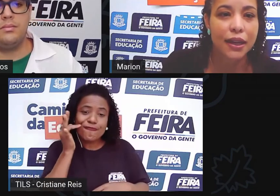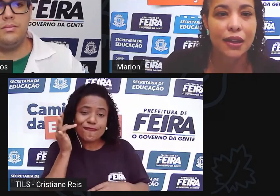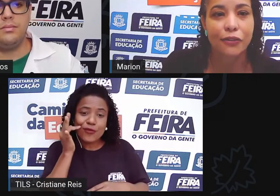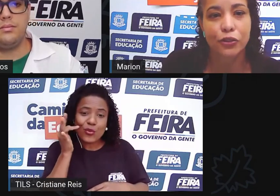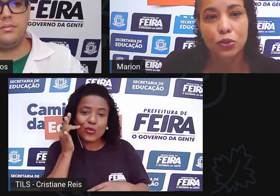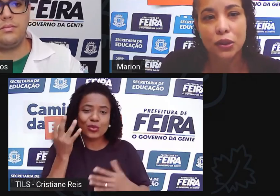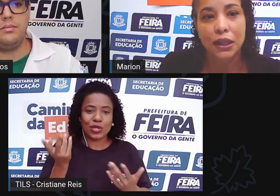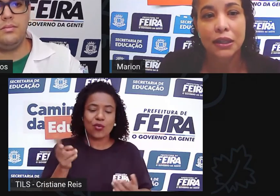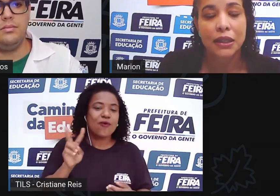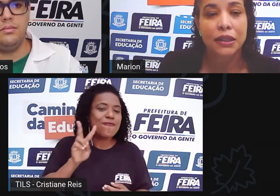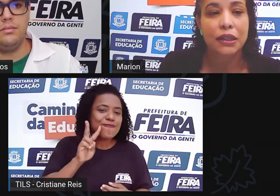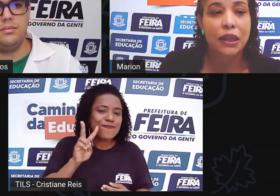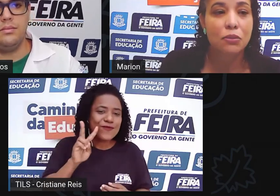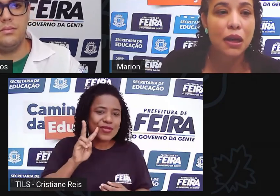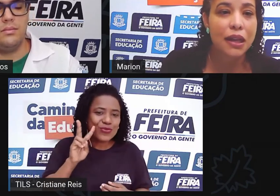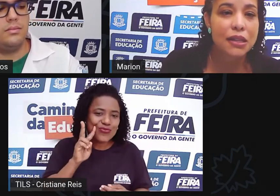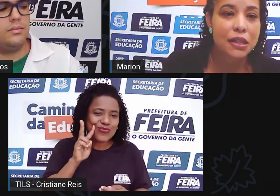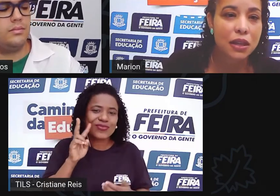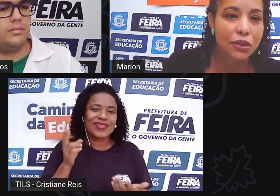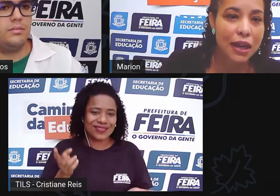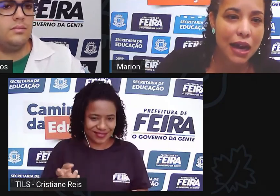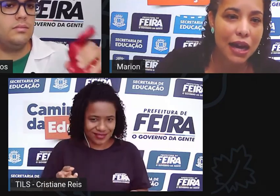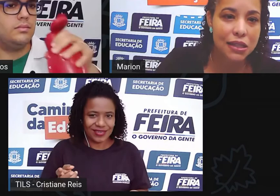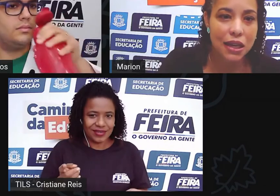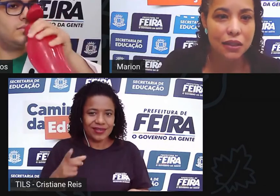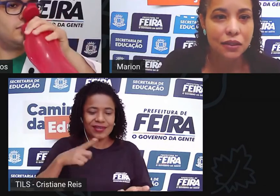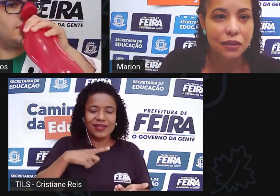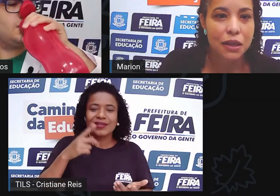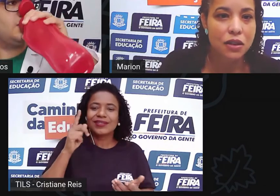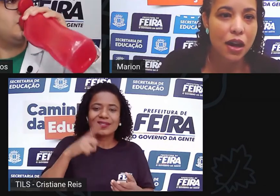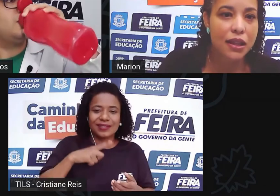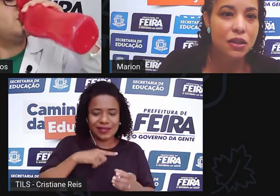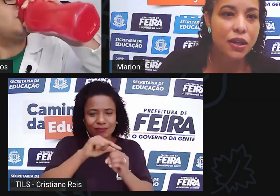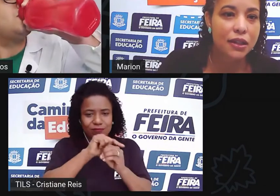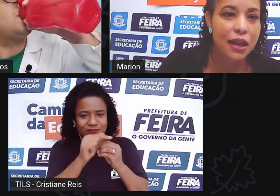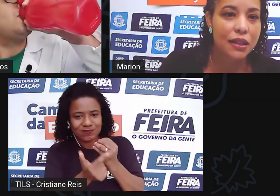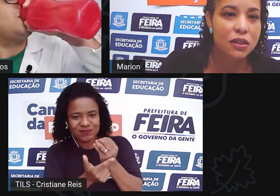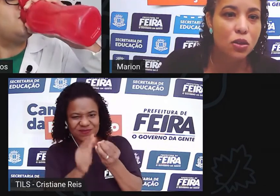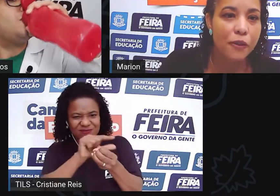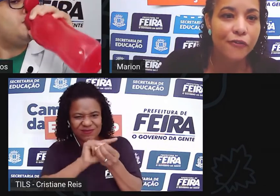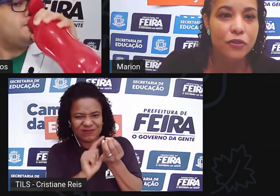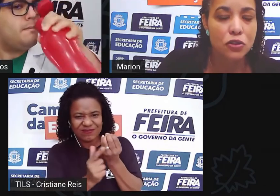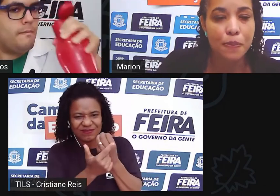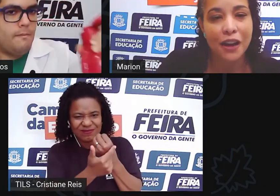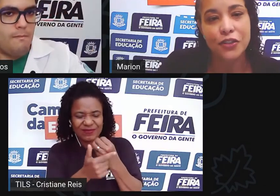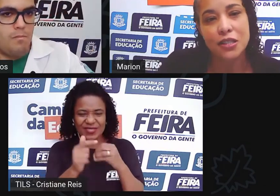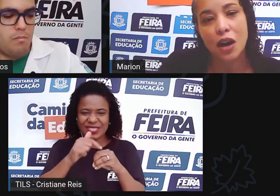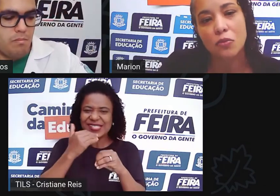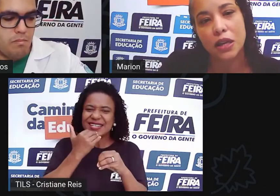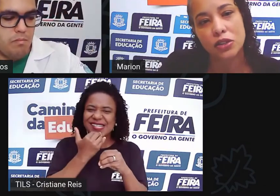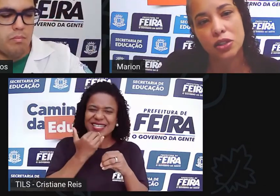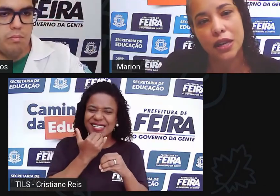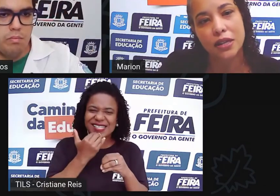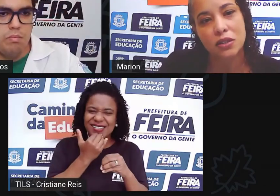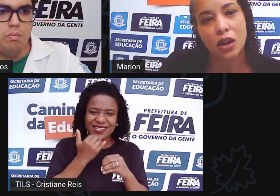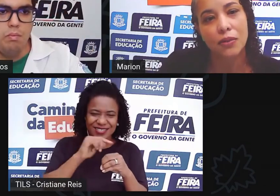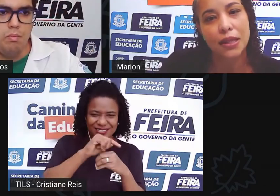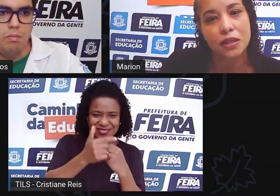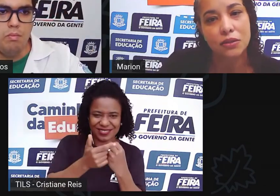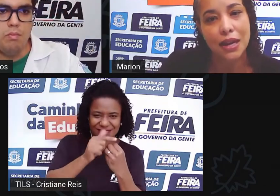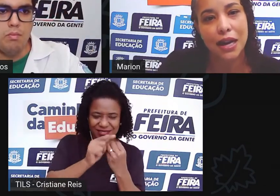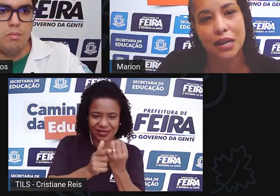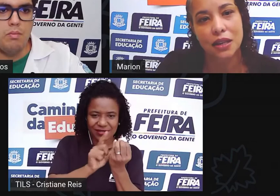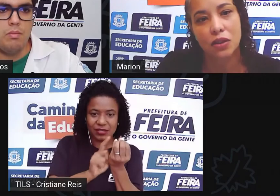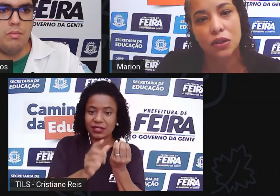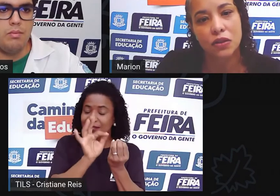verdura, aquela fruta, que tem uma lesão na casca, mas com uma lesão que está ali superficialmente, né? Só é uma